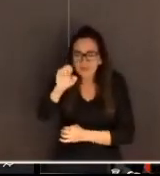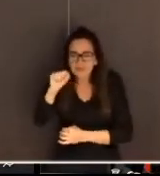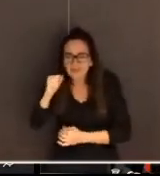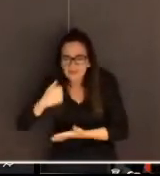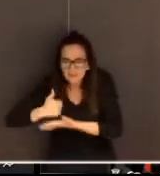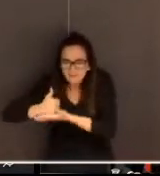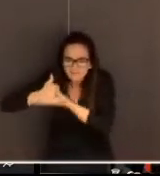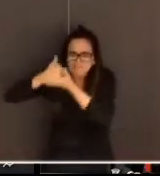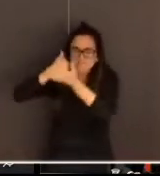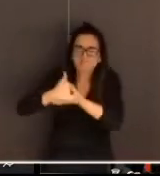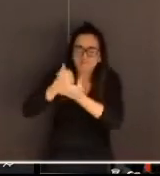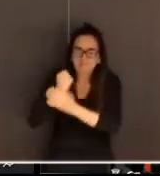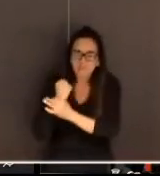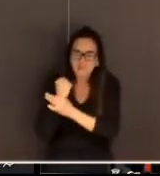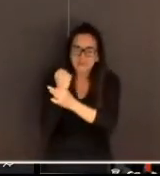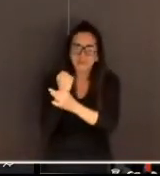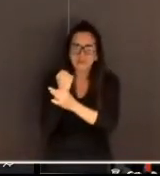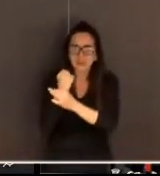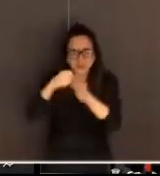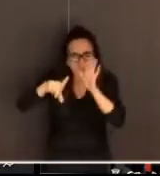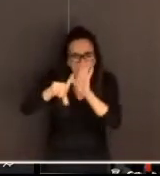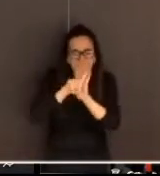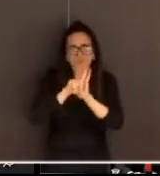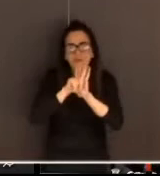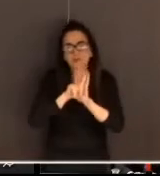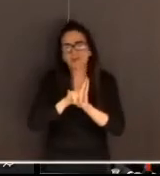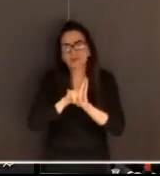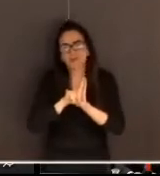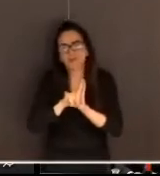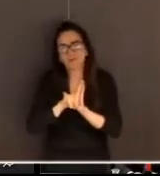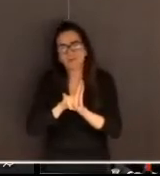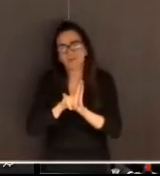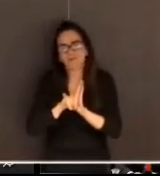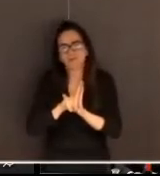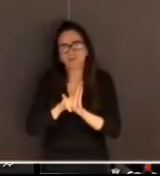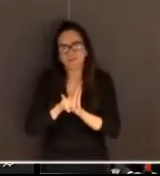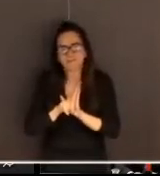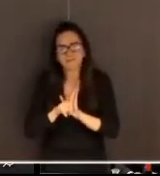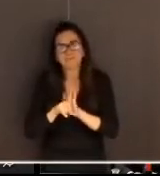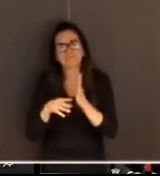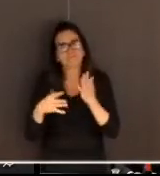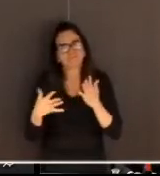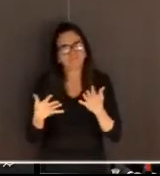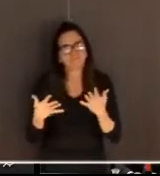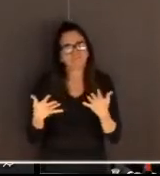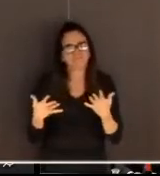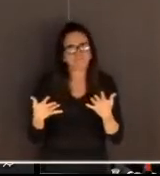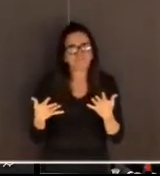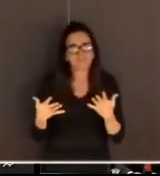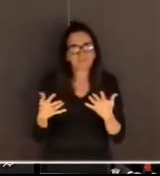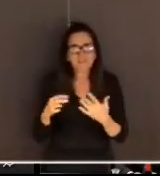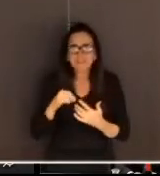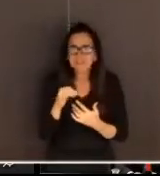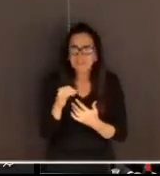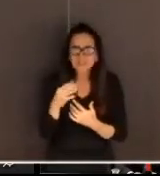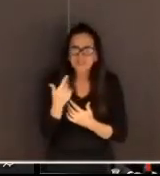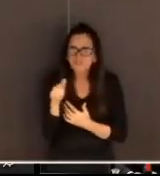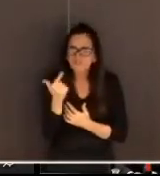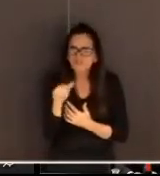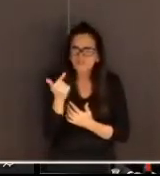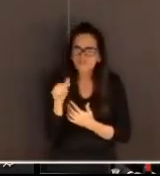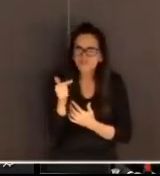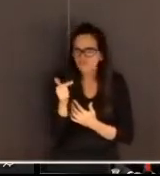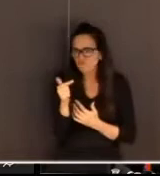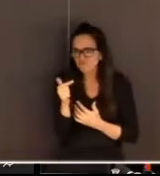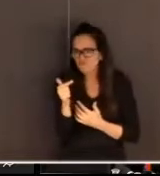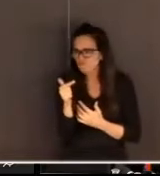em algum dispositivo legal. Em outras palavras, isso o STJ decidiu de maneira expressa. Se a tese absolutória for uma tese